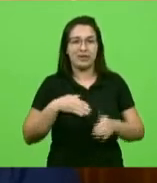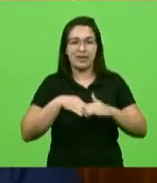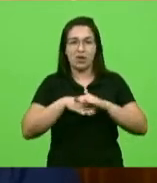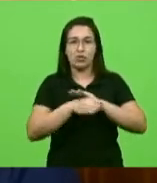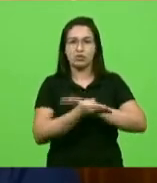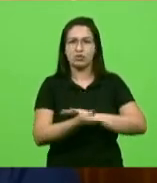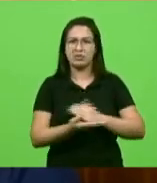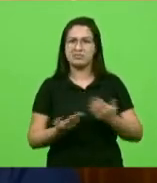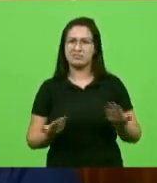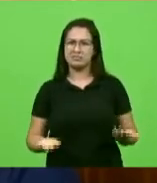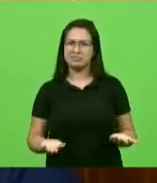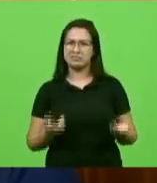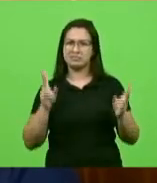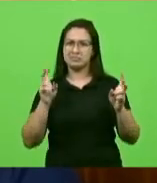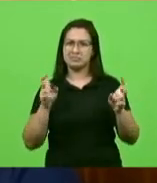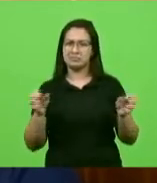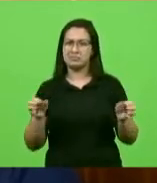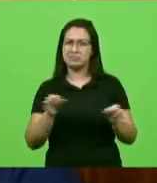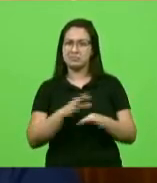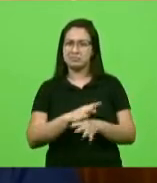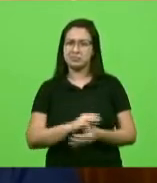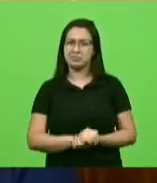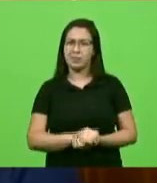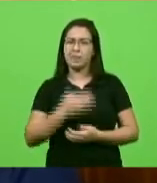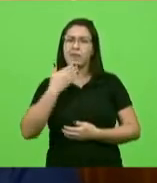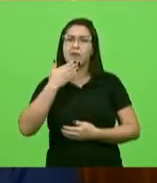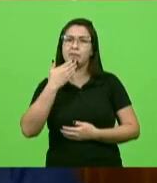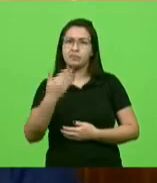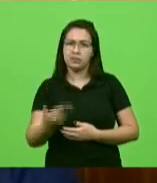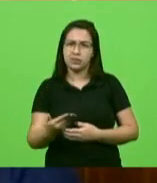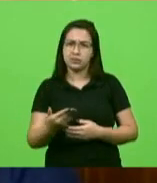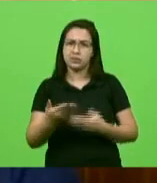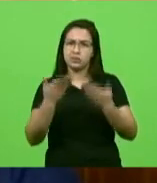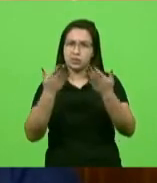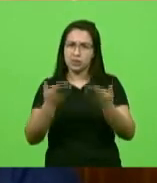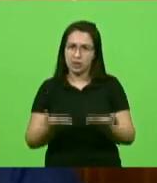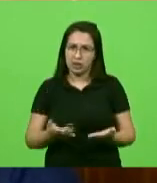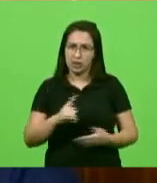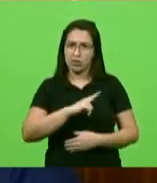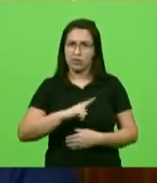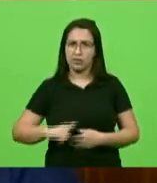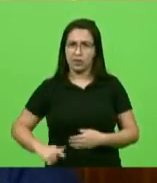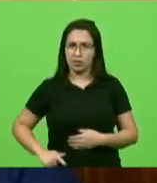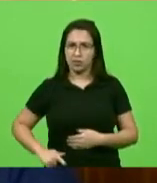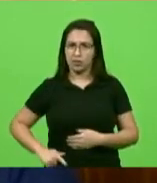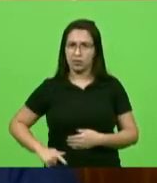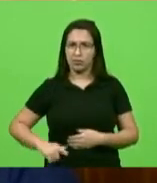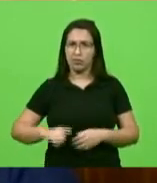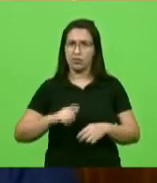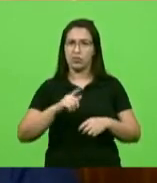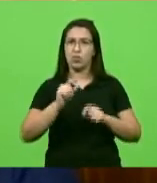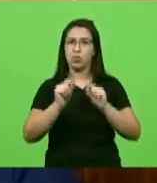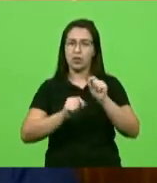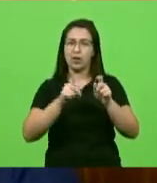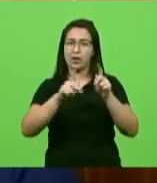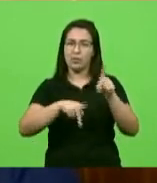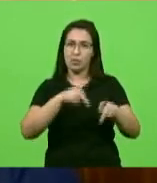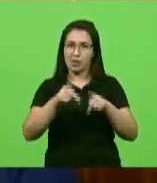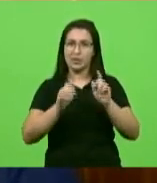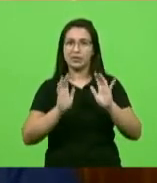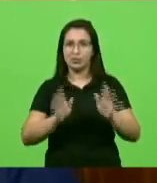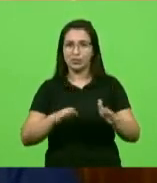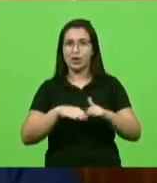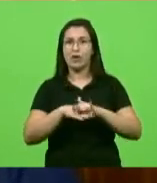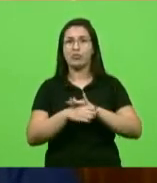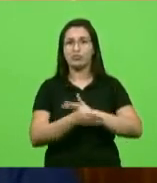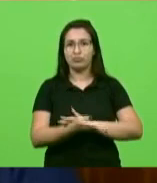vênia ao governador Carlos Moisés, mas depois de um ano os catarinenses já aprenderam a conviver com o vírus. O que